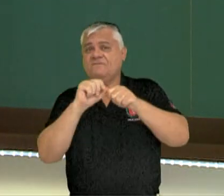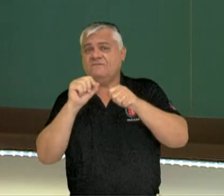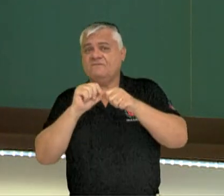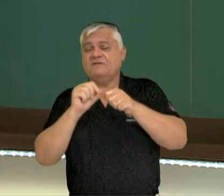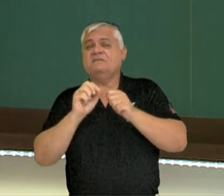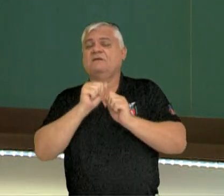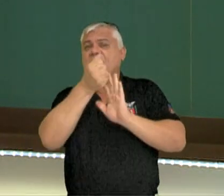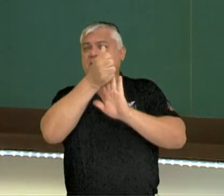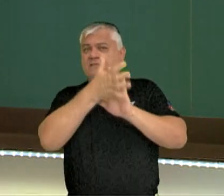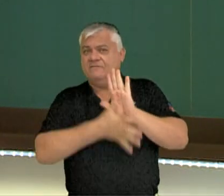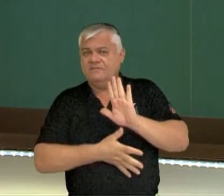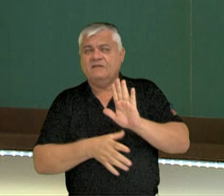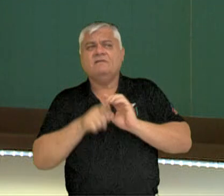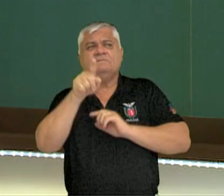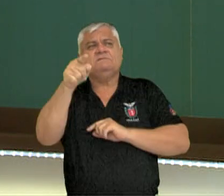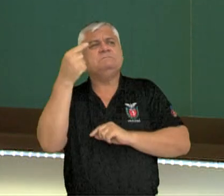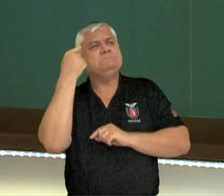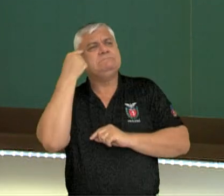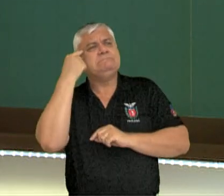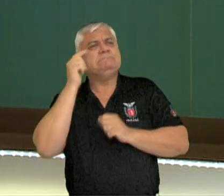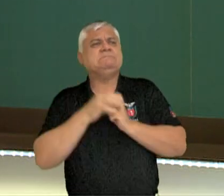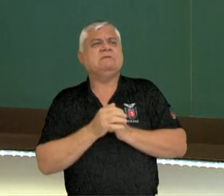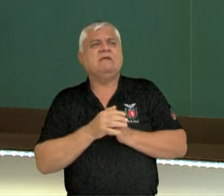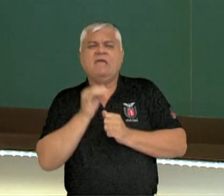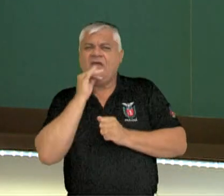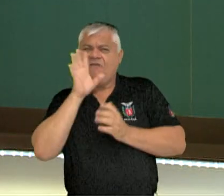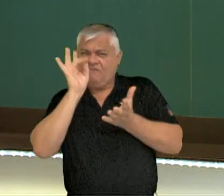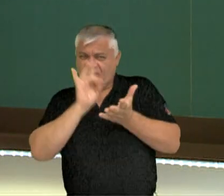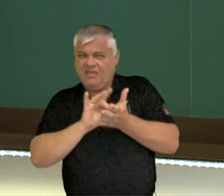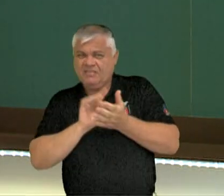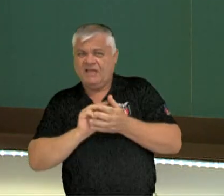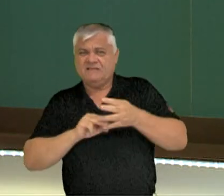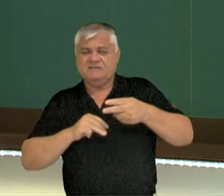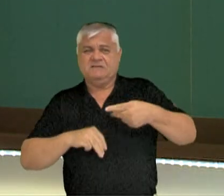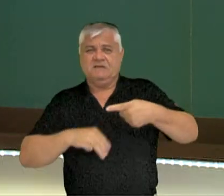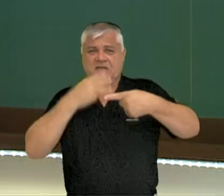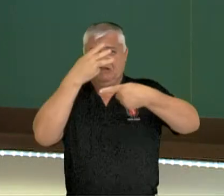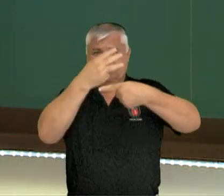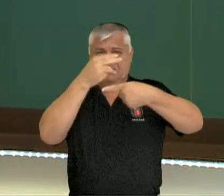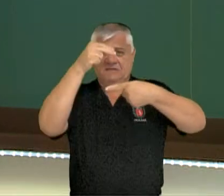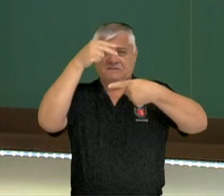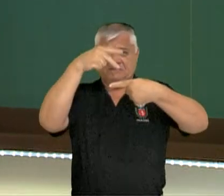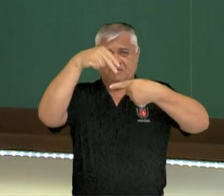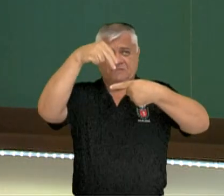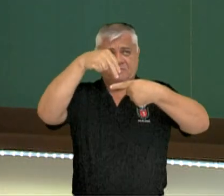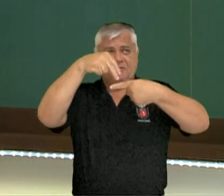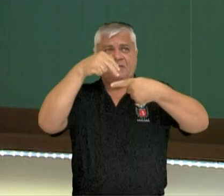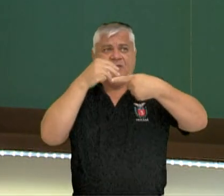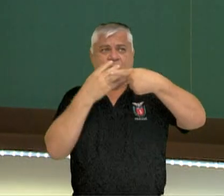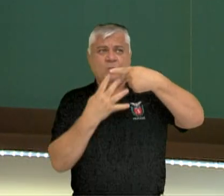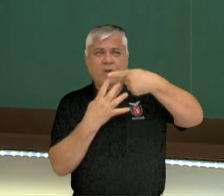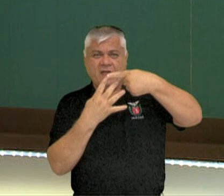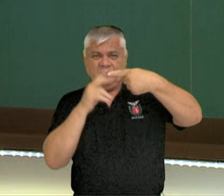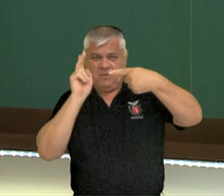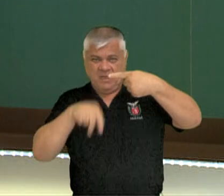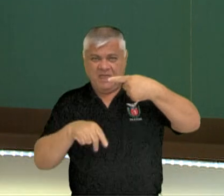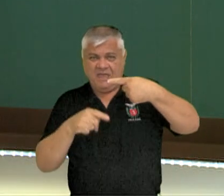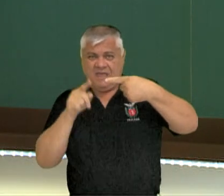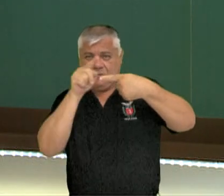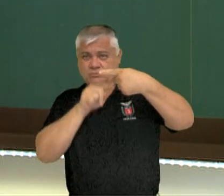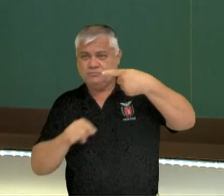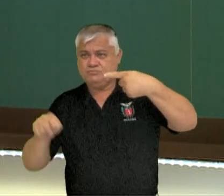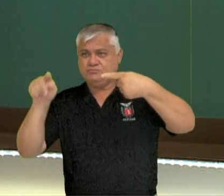uma atividade em que a pergunta é: verdade que 3π sobre 4 radianos equivale ao ângulo